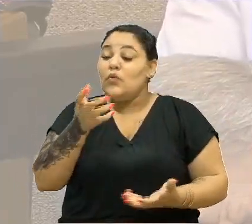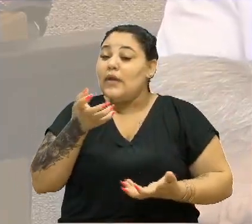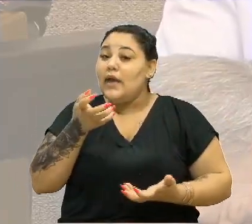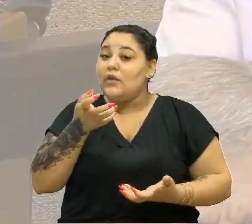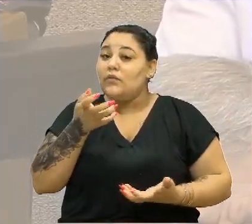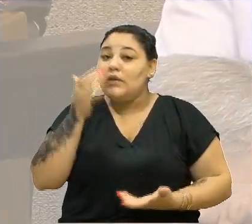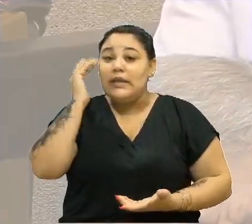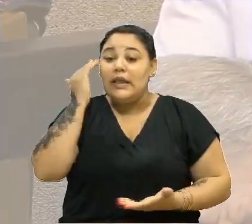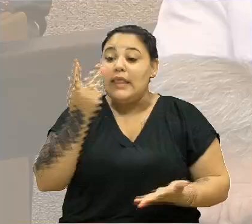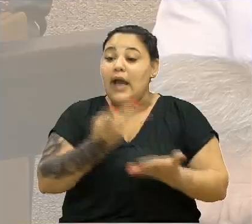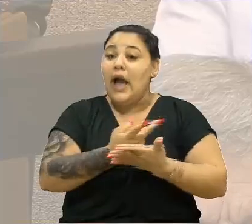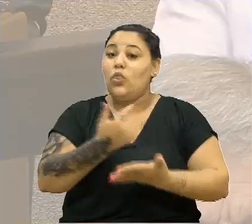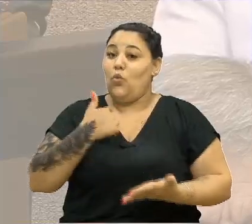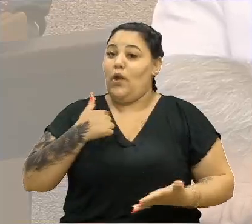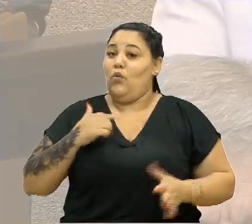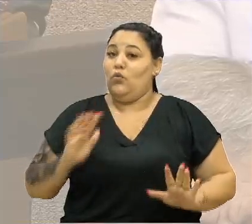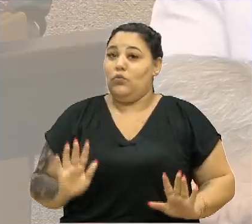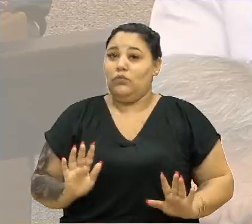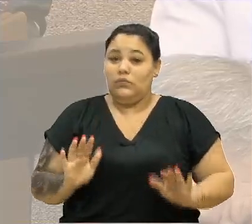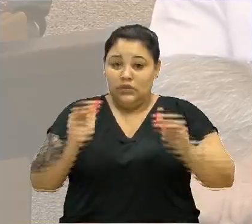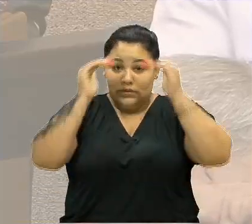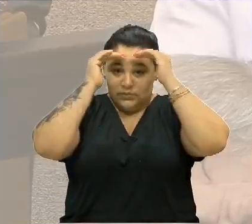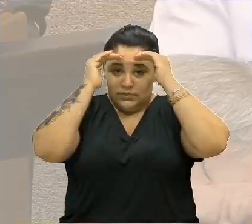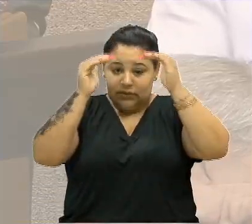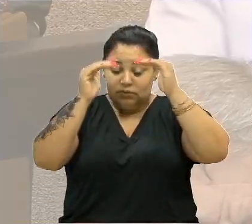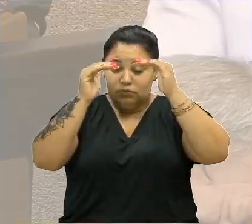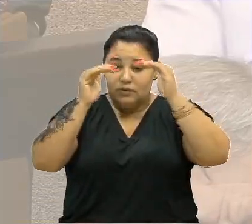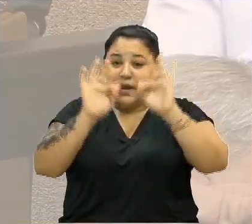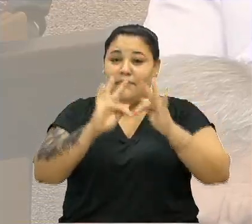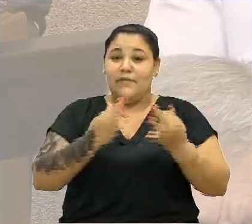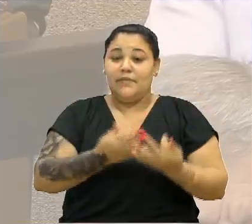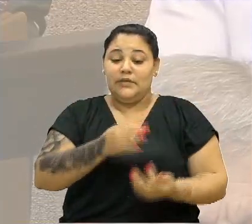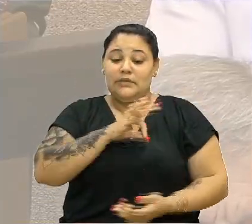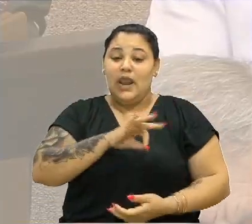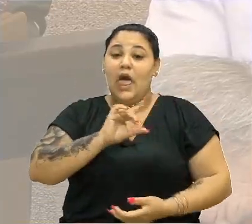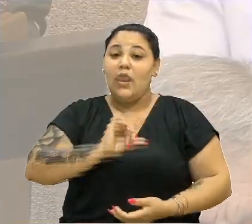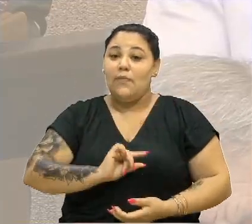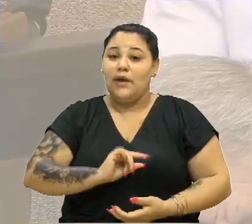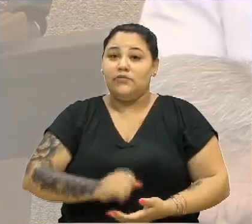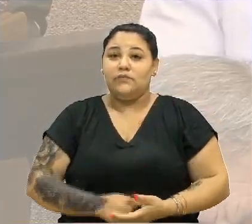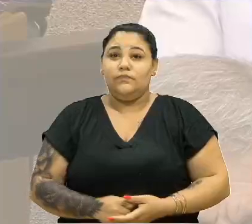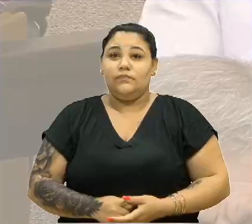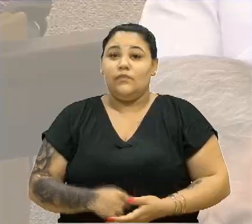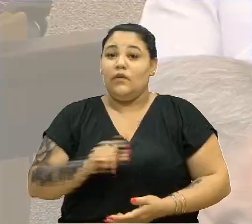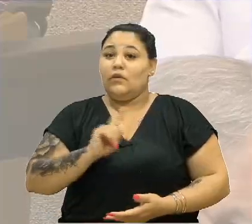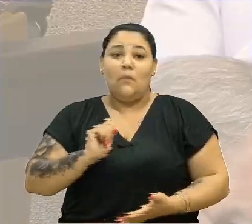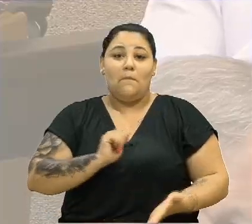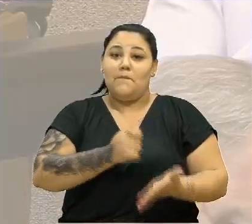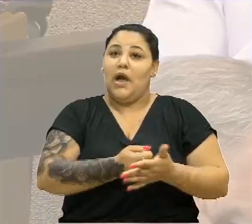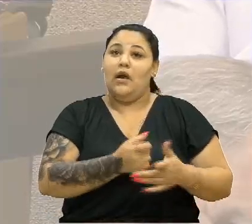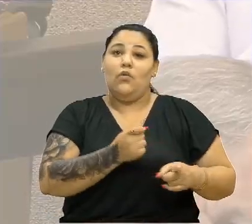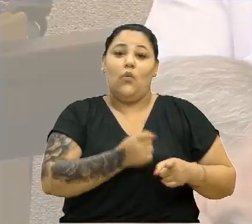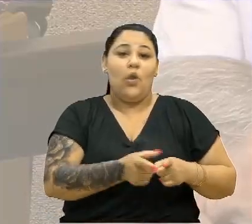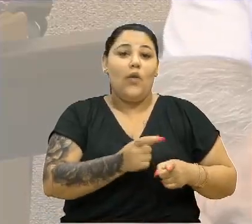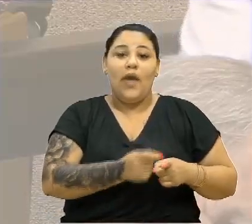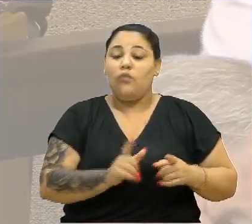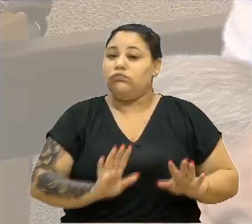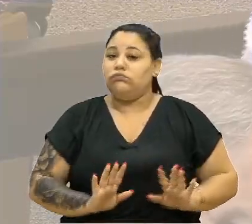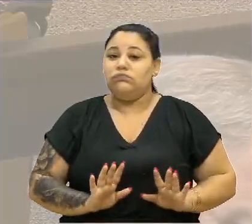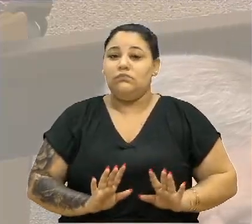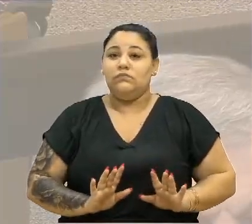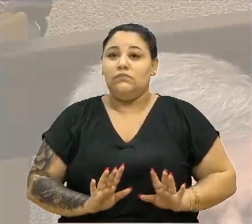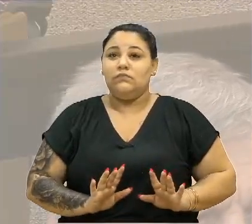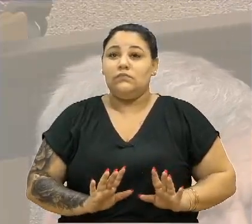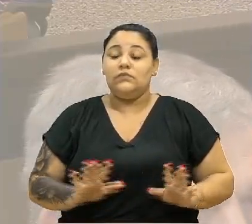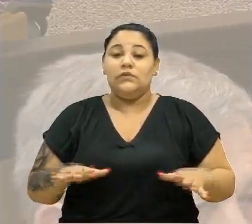errônea, respeitando as famílias de baixa renda, não paga um aluguel. Então,